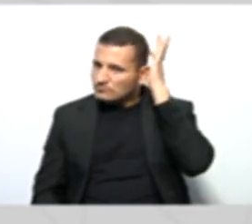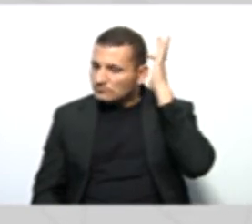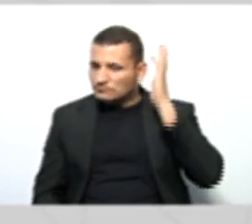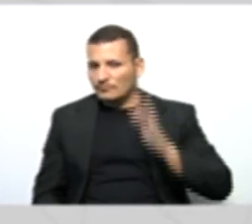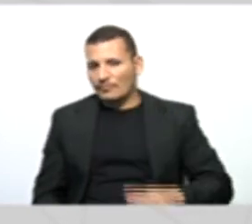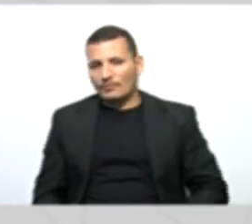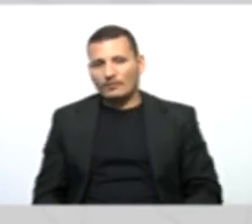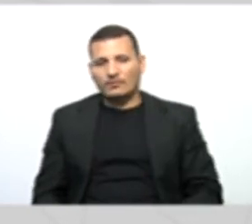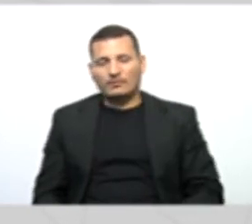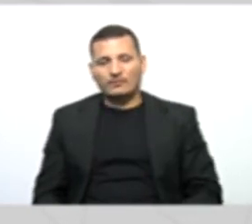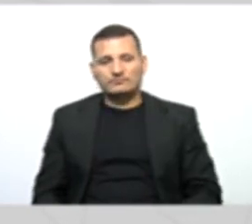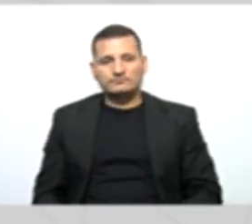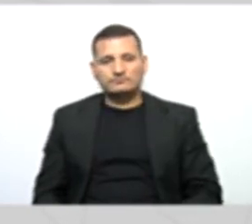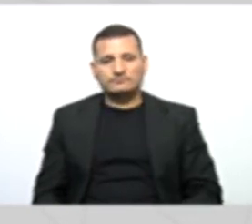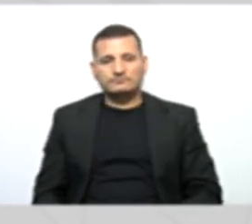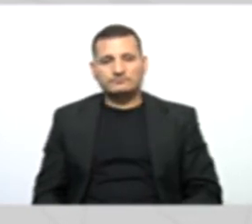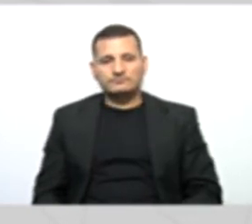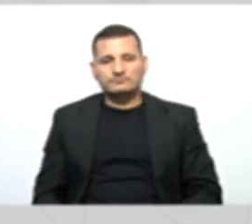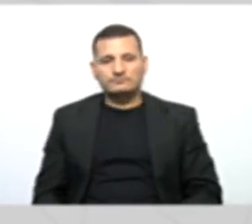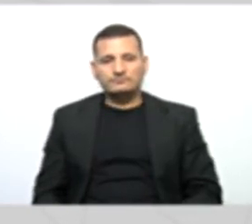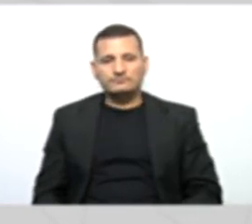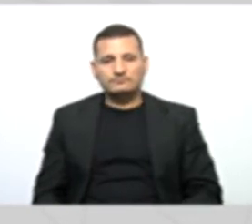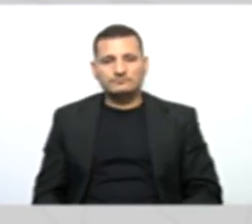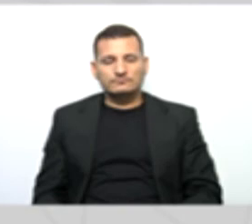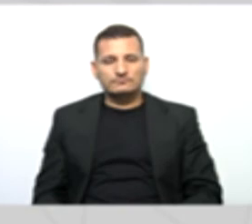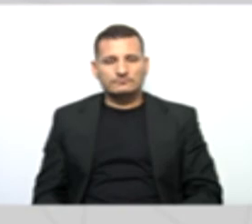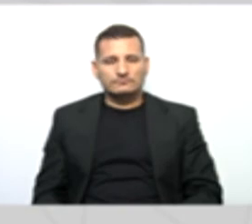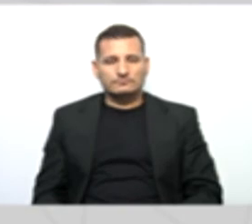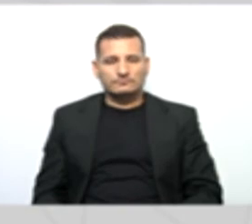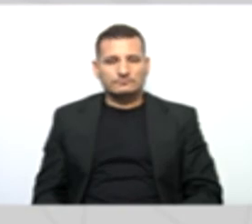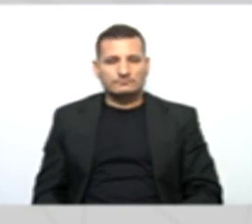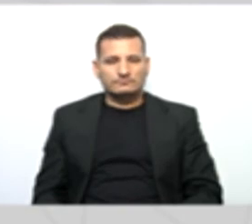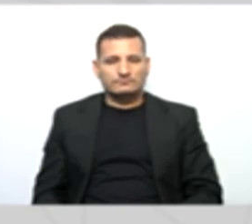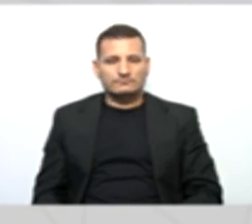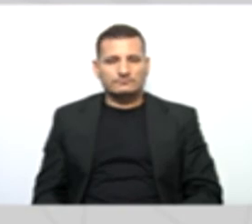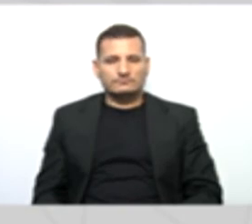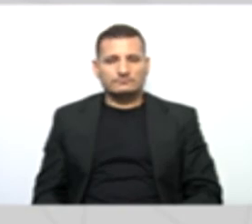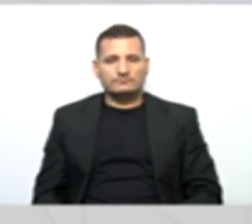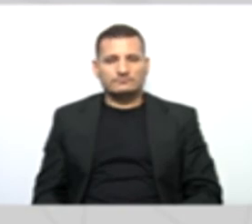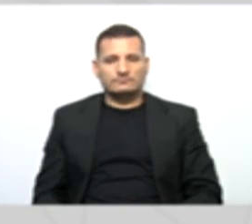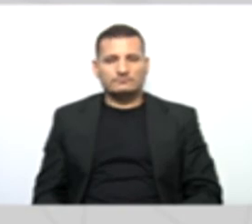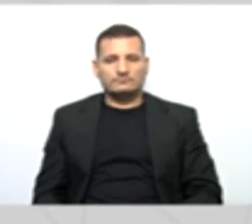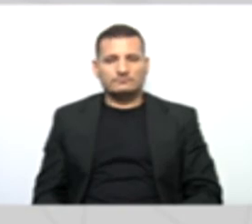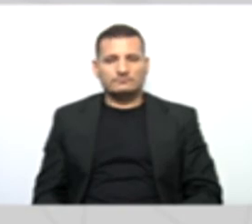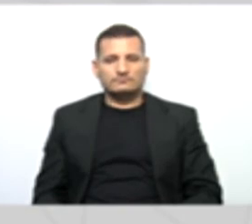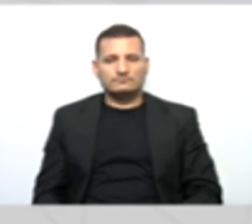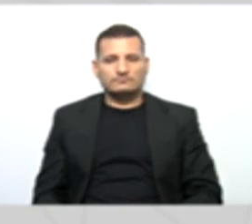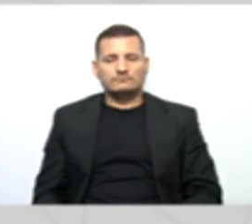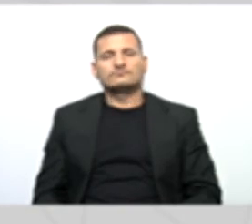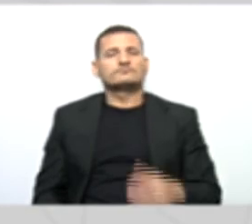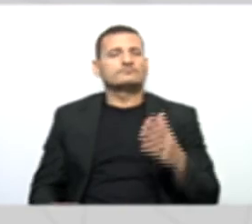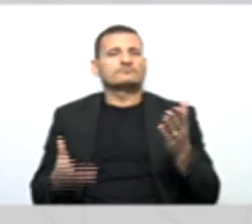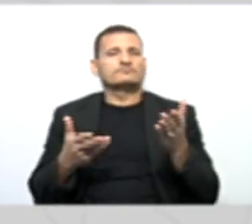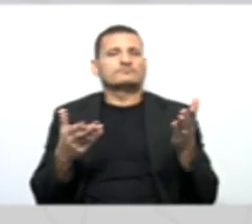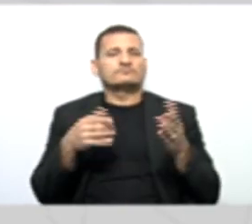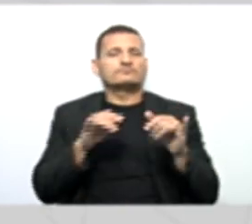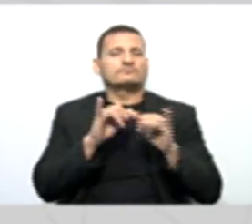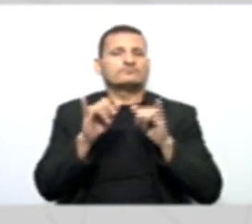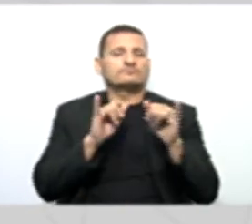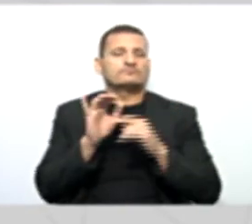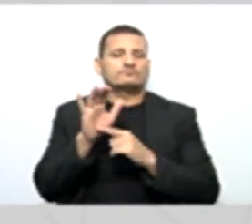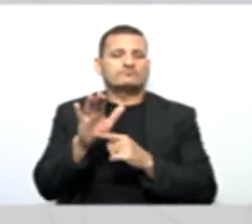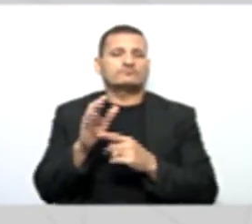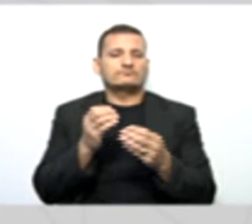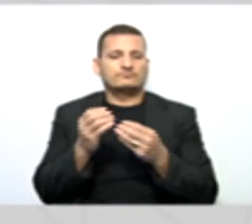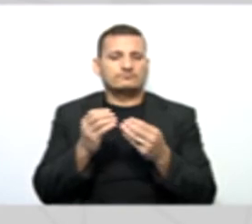Abre parênteses. Self, dois pontos. Professor, e agora? Como é que eu vou exibir essas informações?